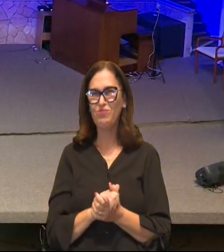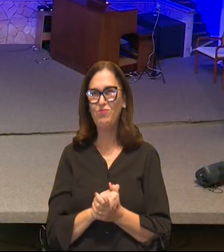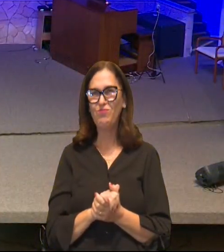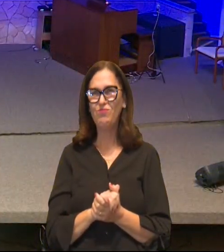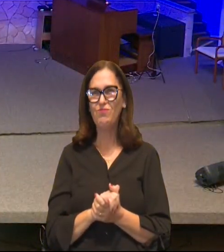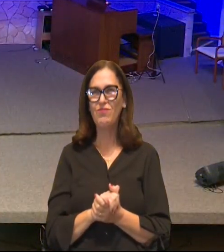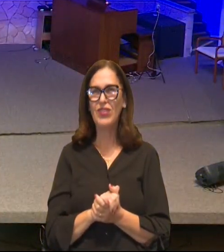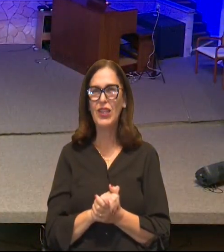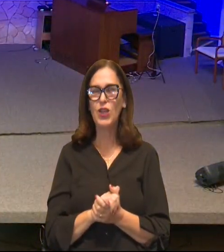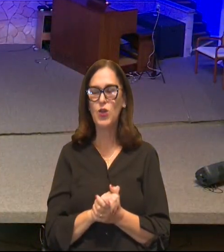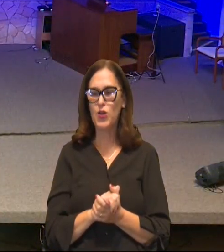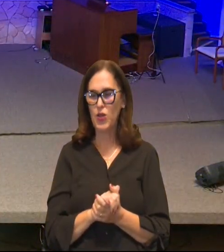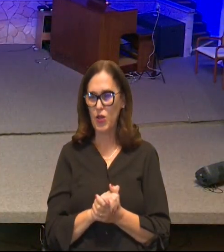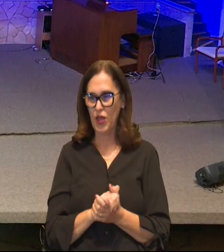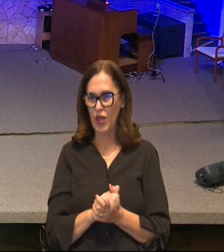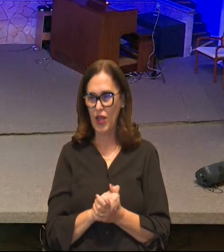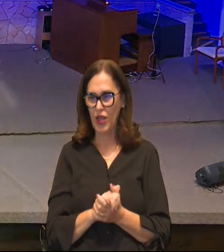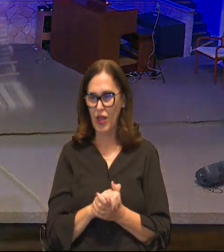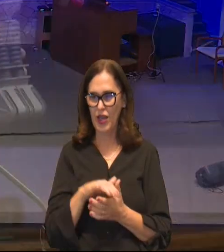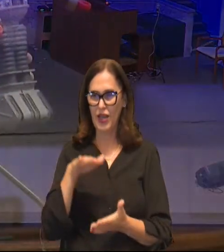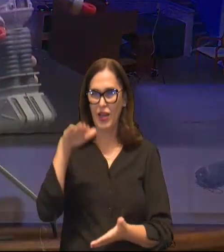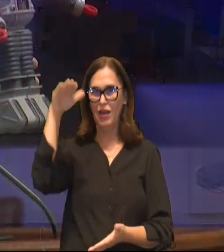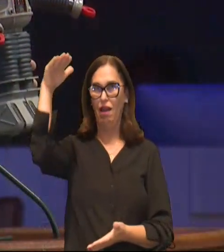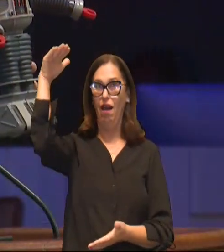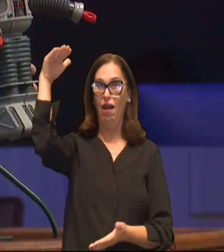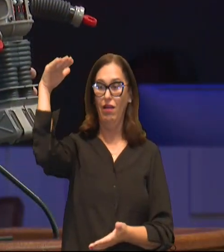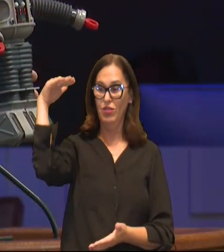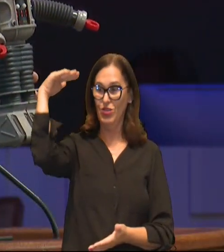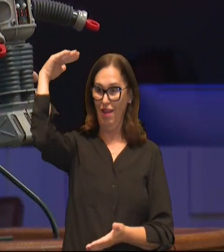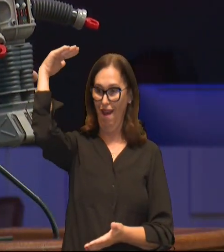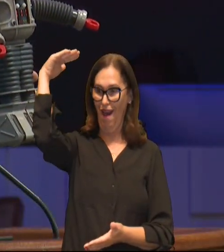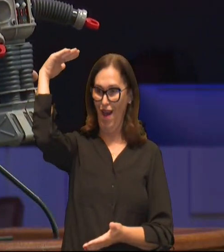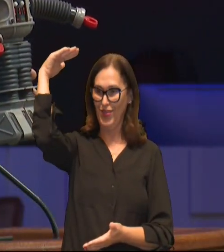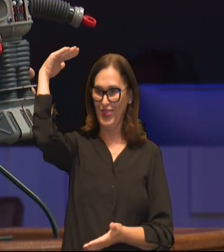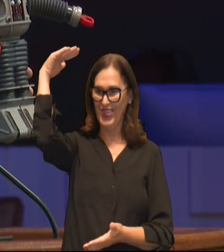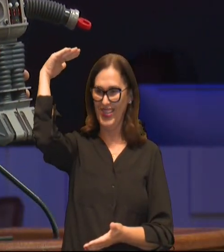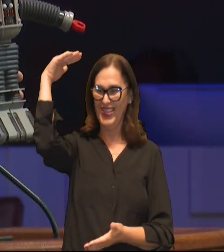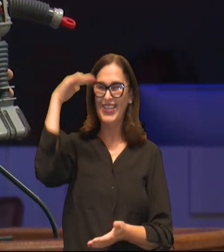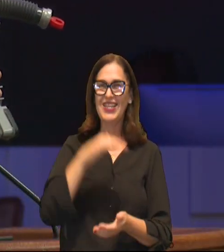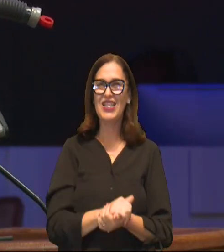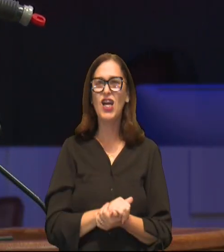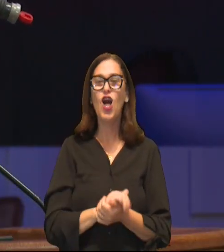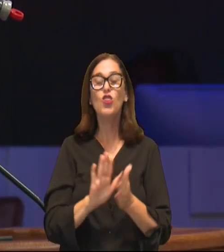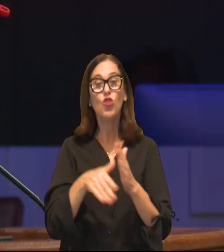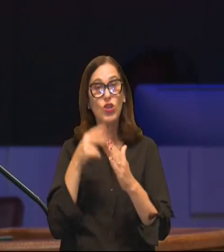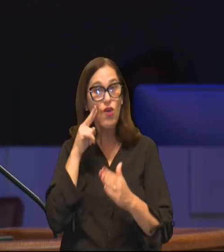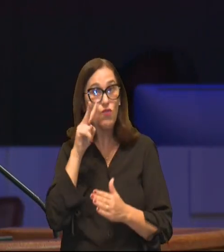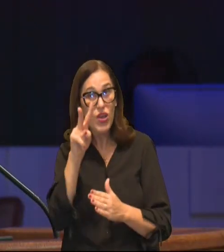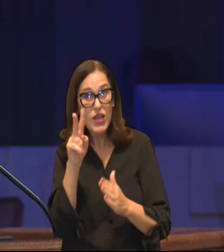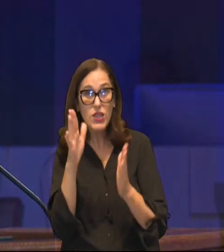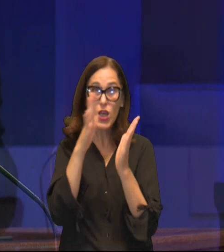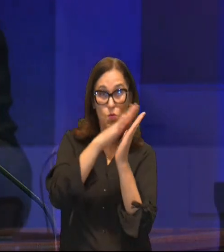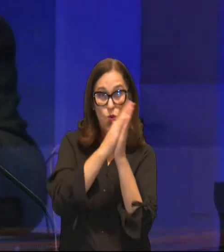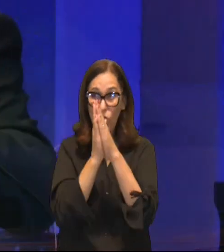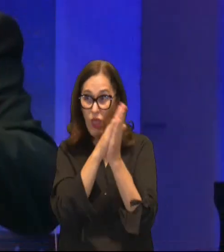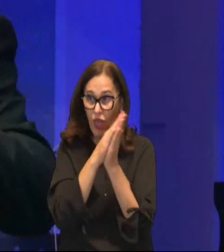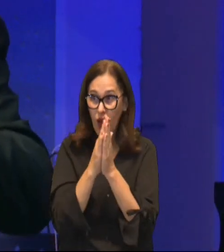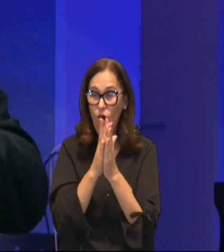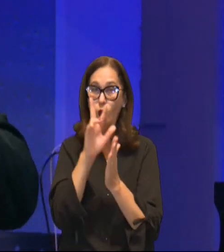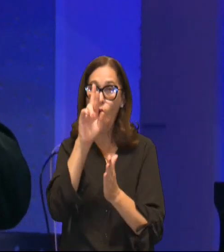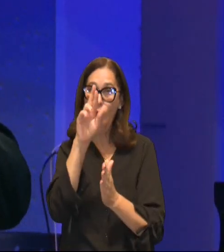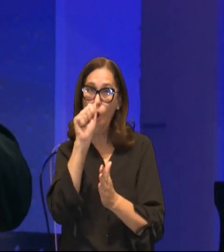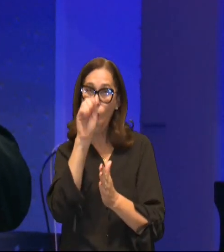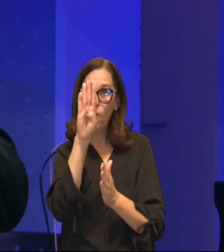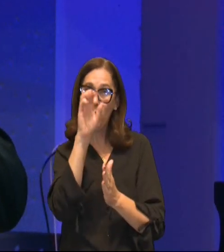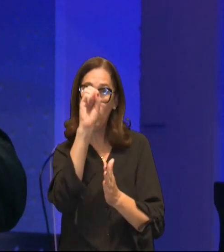robô do Perdido no Espaço era um pouquinho maior do que esse, né? Era mais ou menos assim. Todas as vezes que eu olho para esse robô que está lá em casa, eu